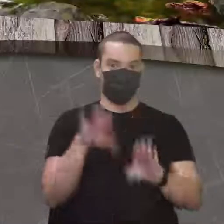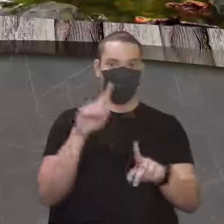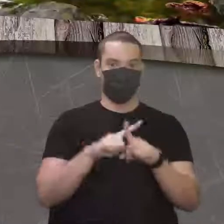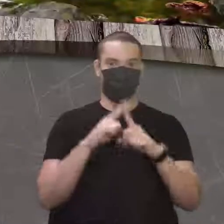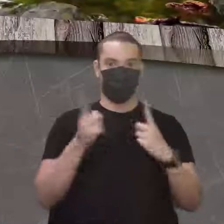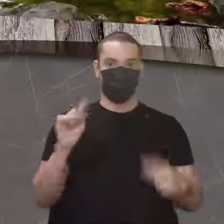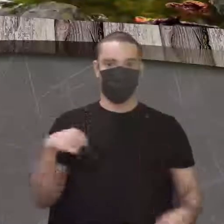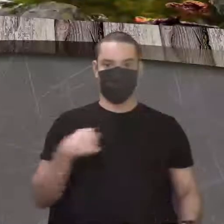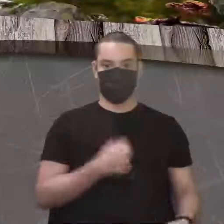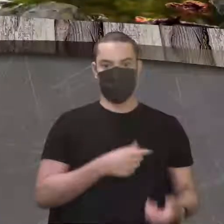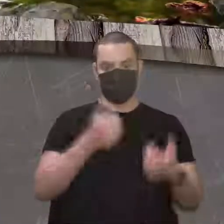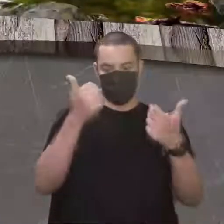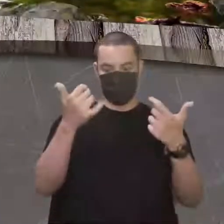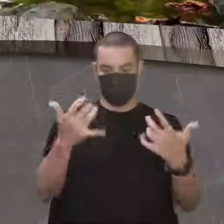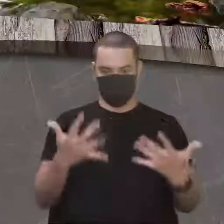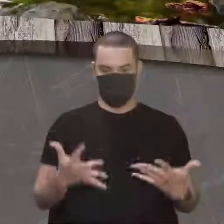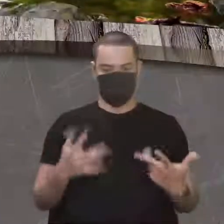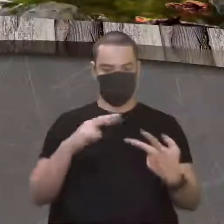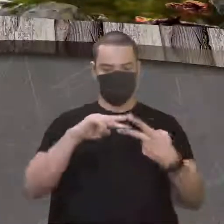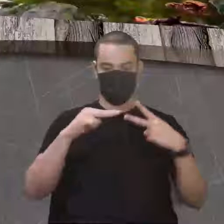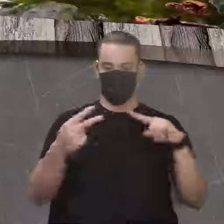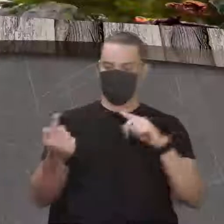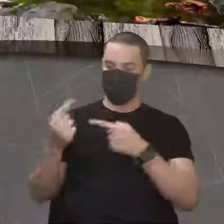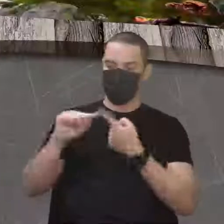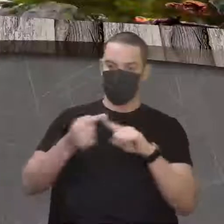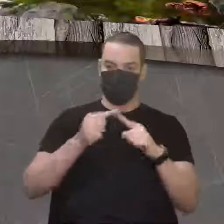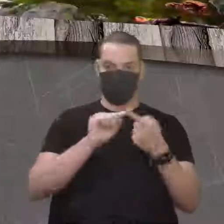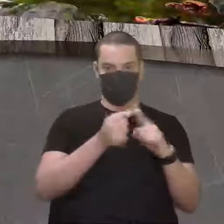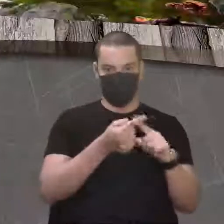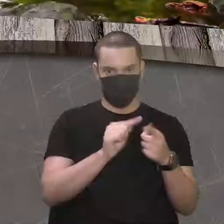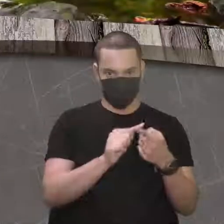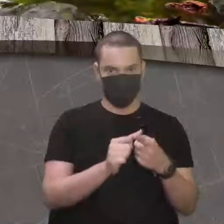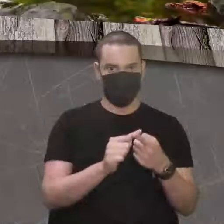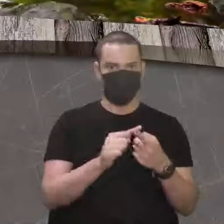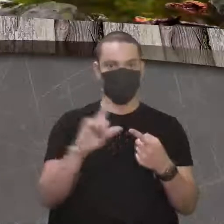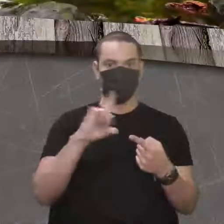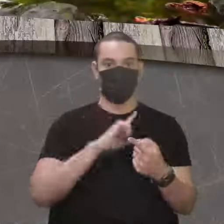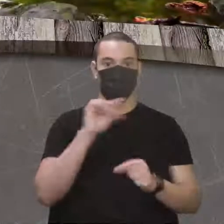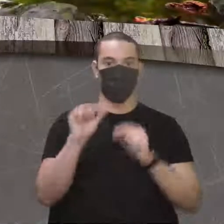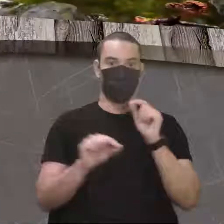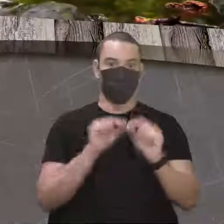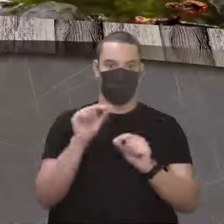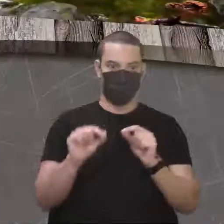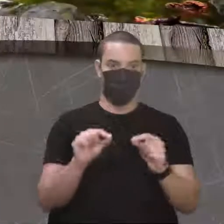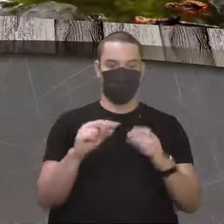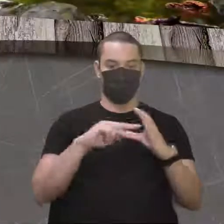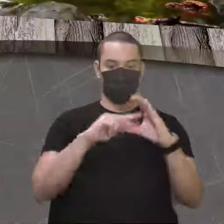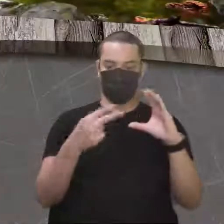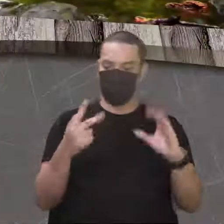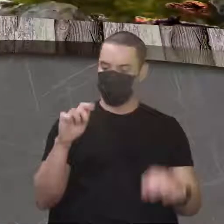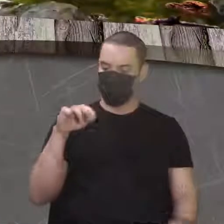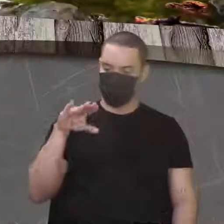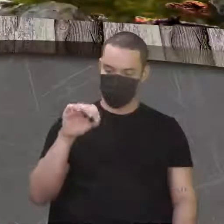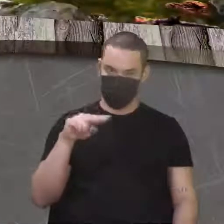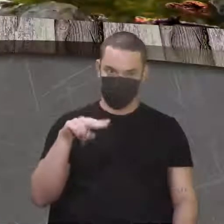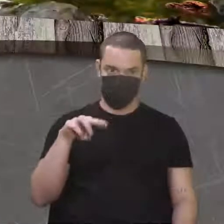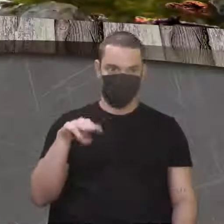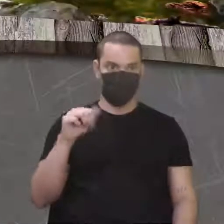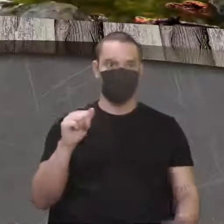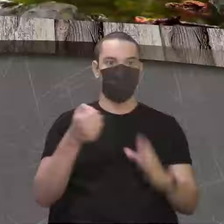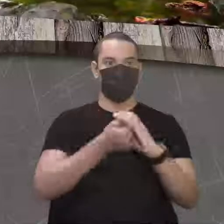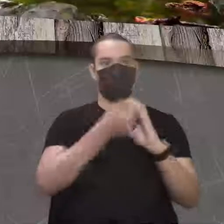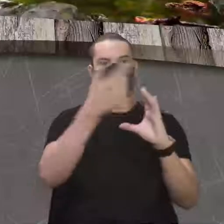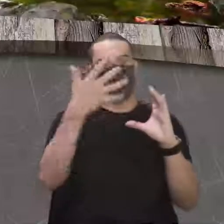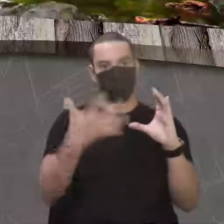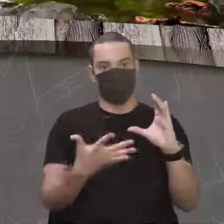aí, quando a gente está falando de DNA recombinante, é você combinar o genoma, as características genéticas de um indivíduo